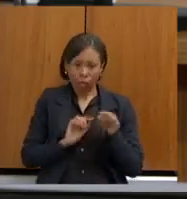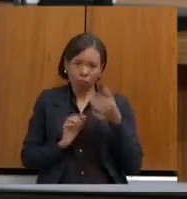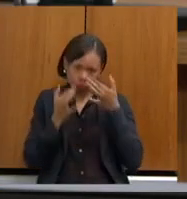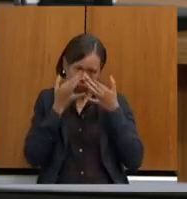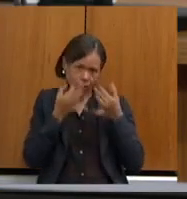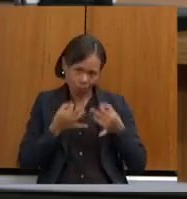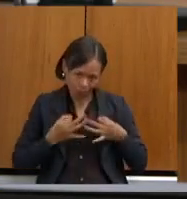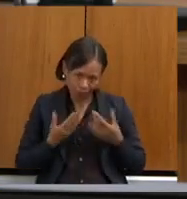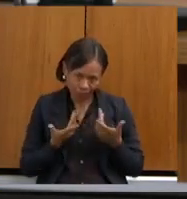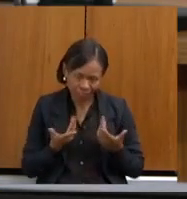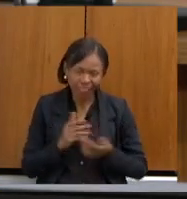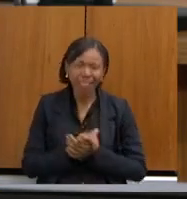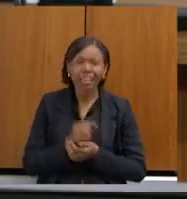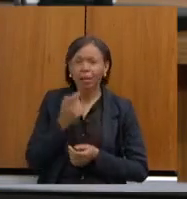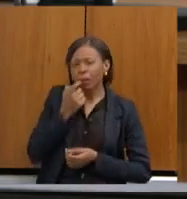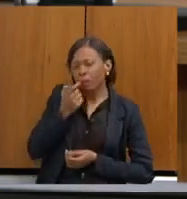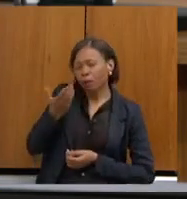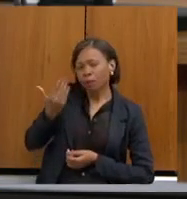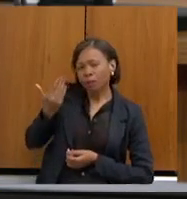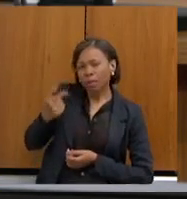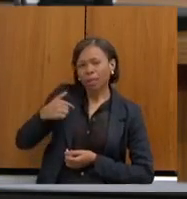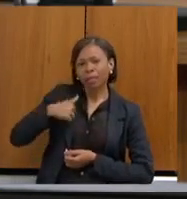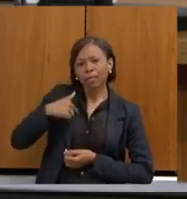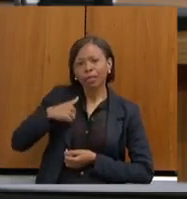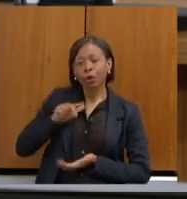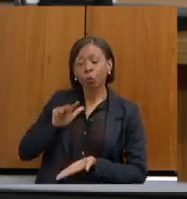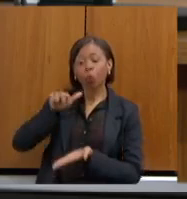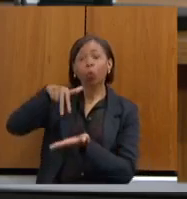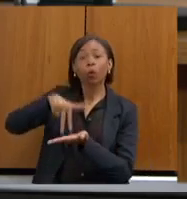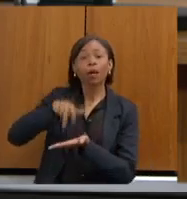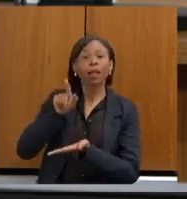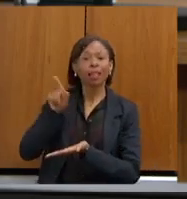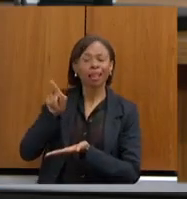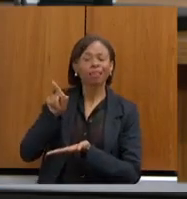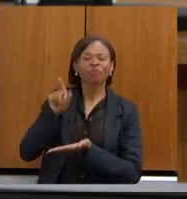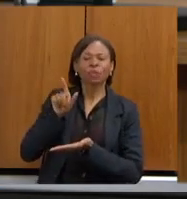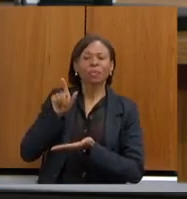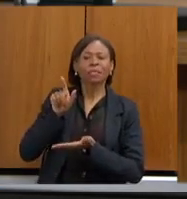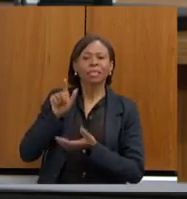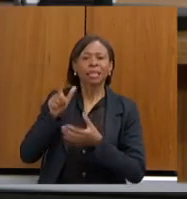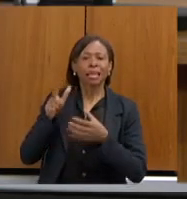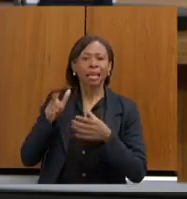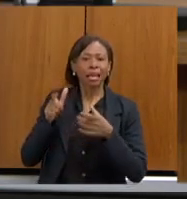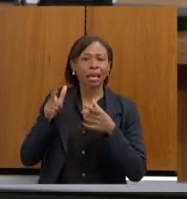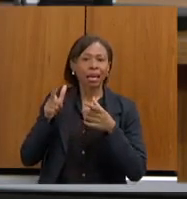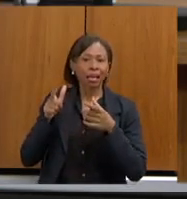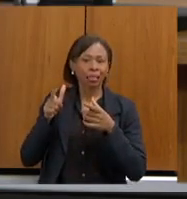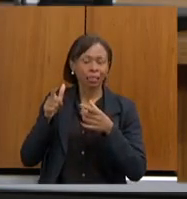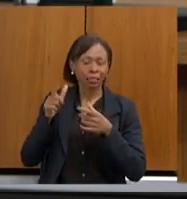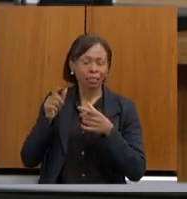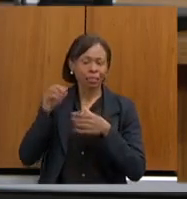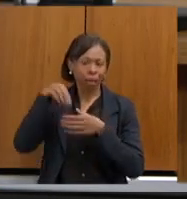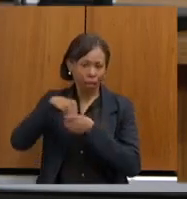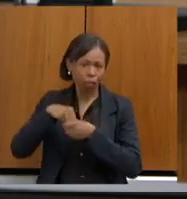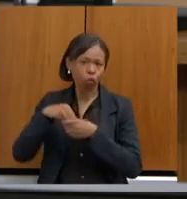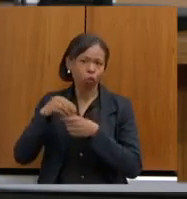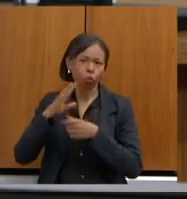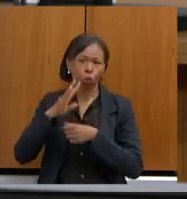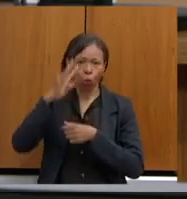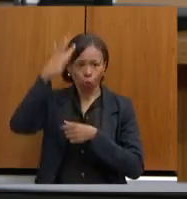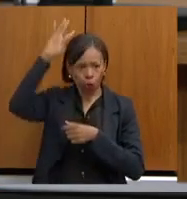isso estive recentemente no na academia muito bem recebido